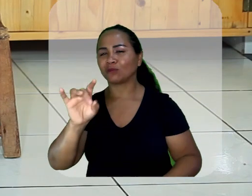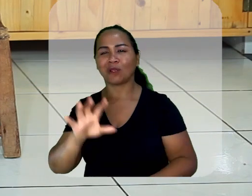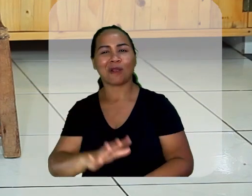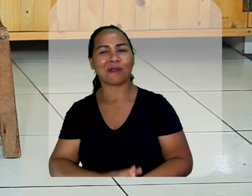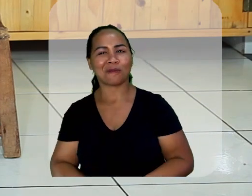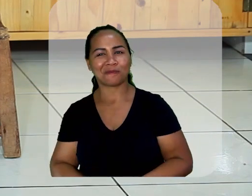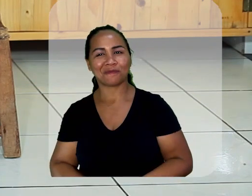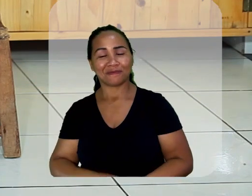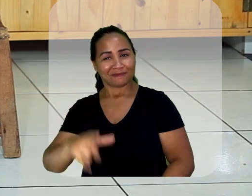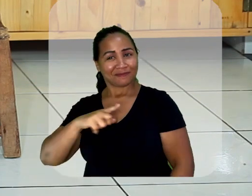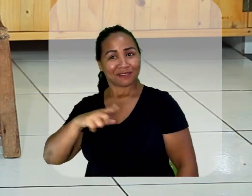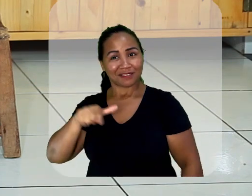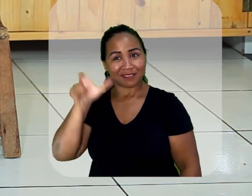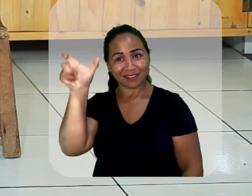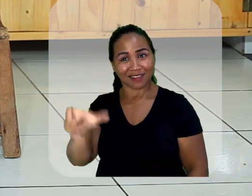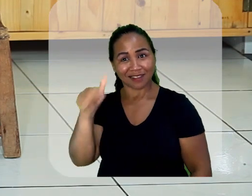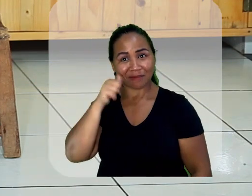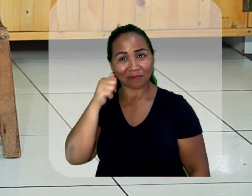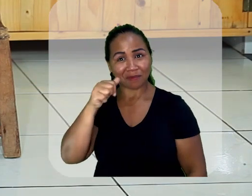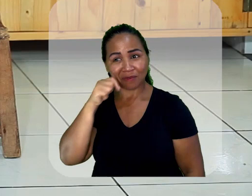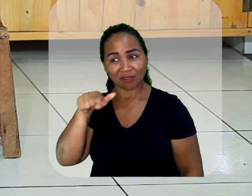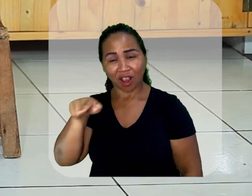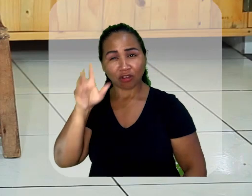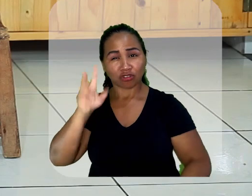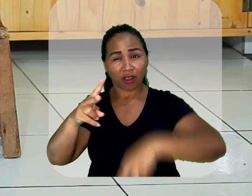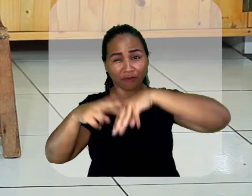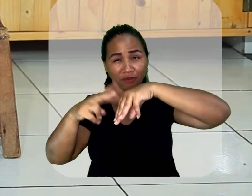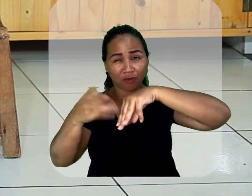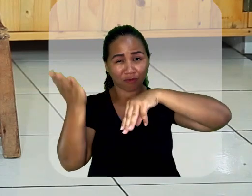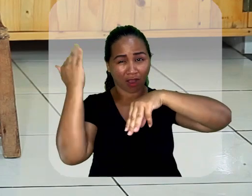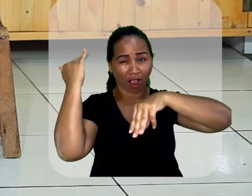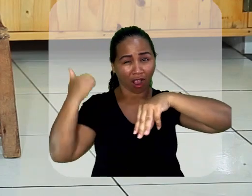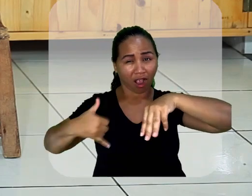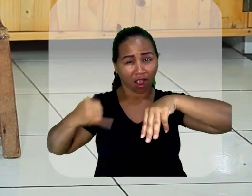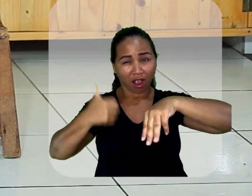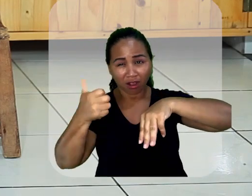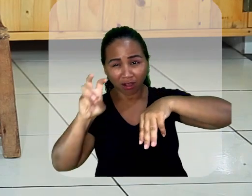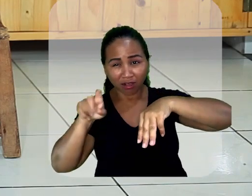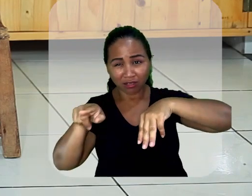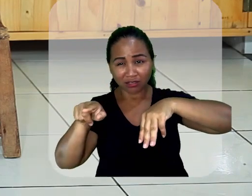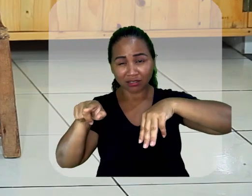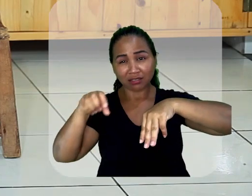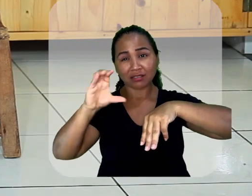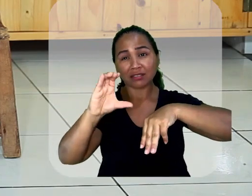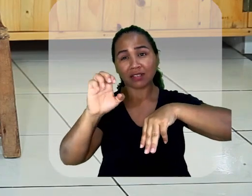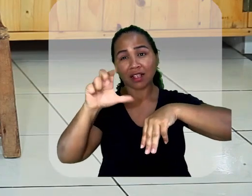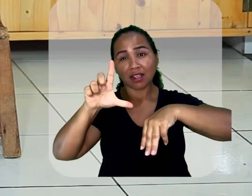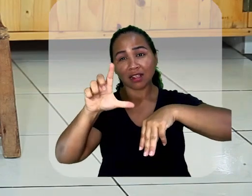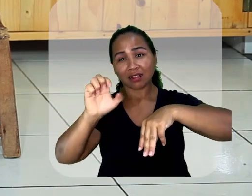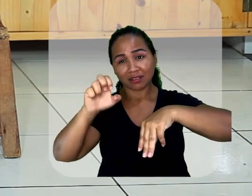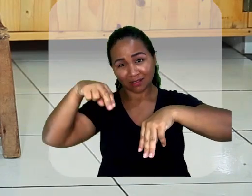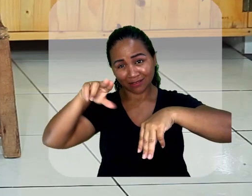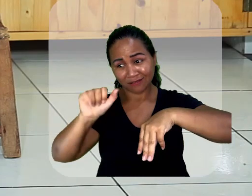Mãe Serena, que era viúva desde os 15 anos, sem nunca ter querido casar de novo,